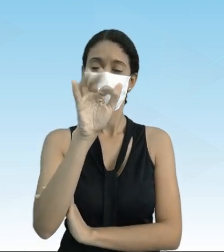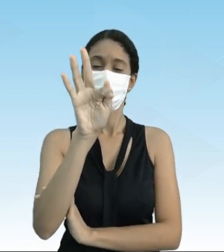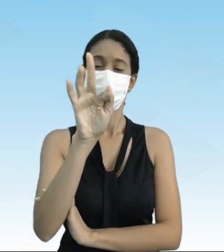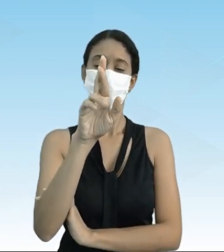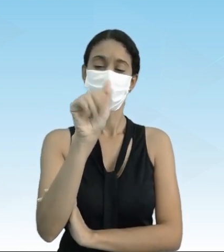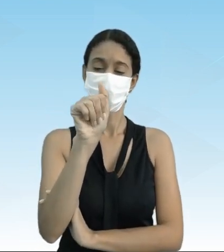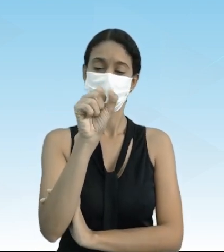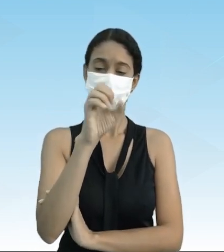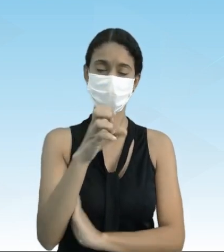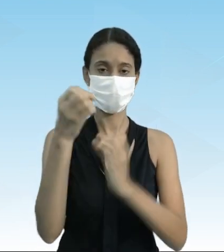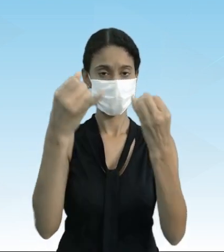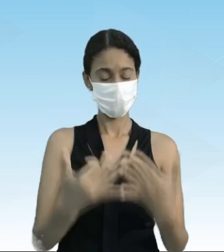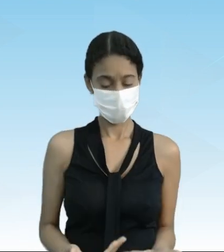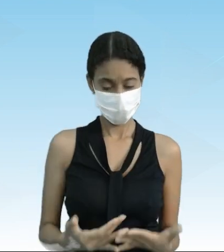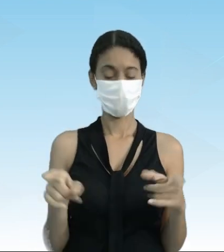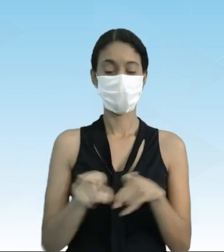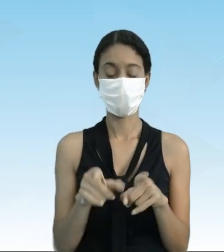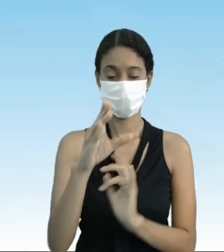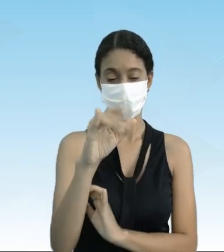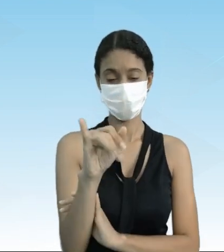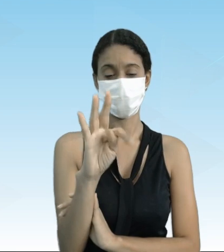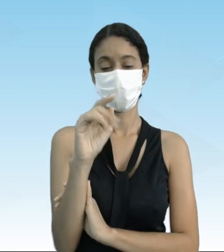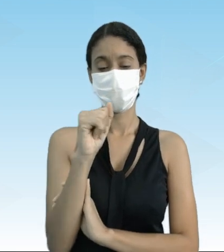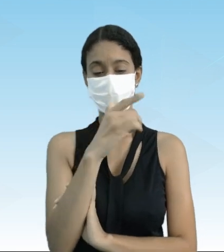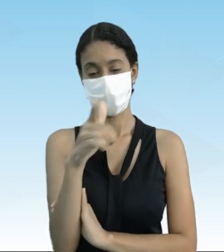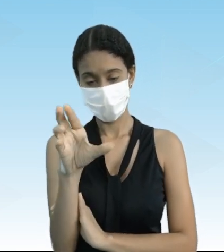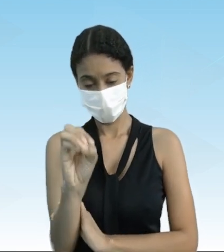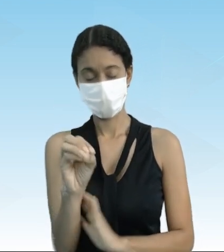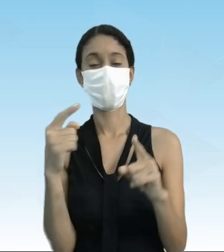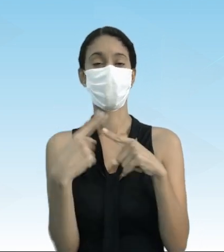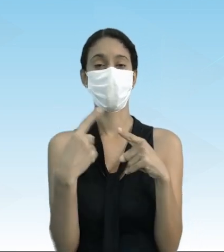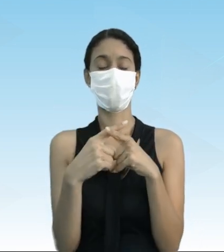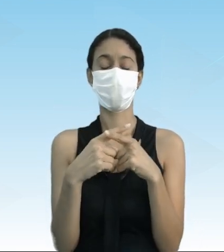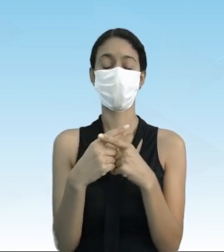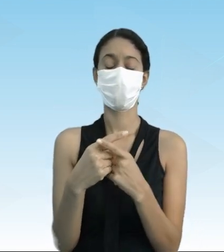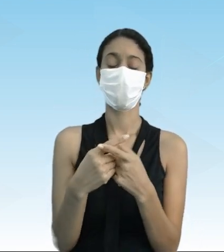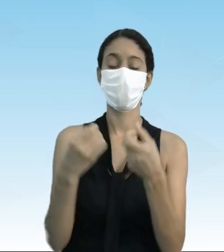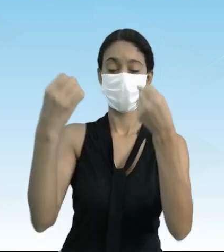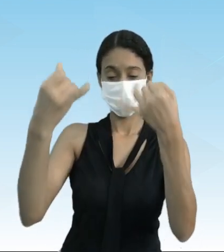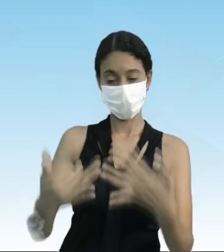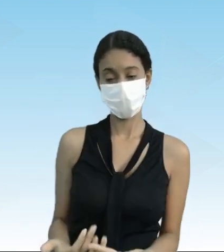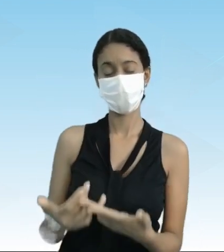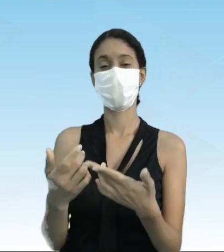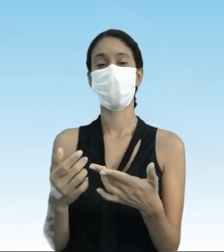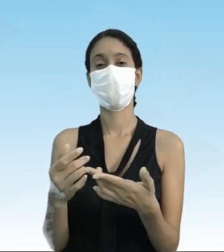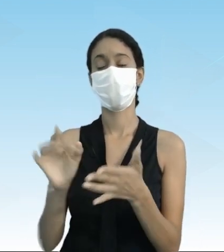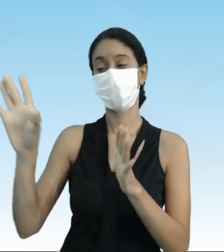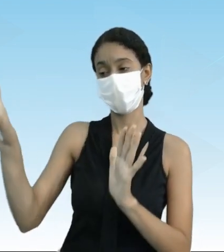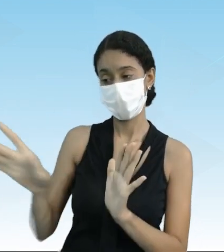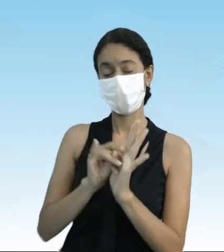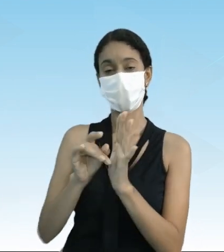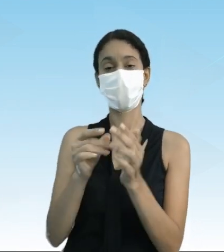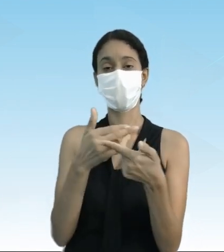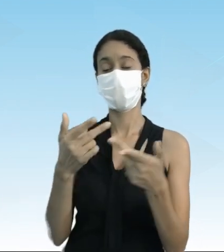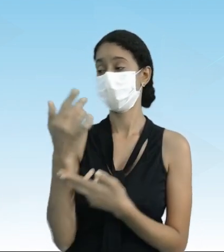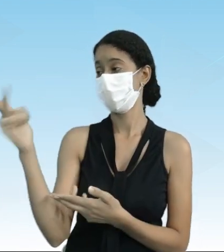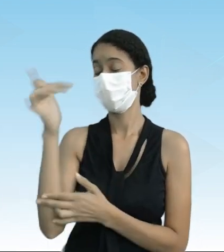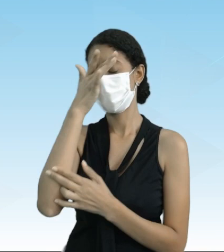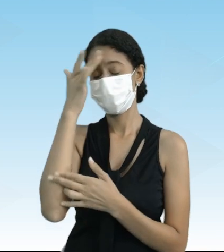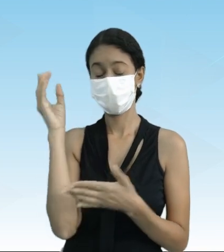e citação? Porque parafrasear e citar conhecimentos de outros, pesquisas de outros, em